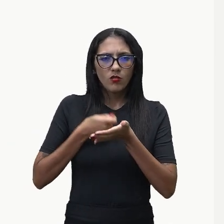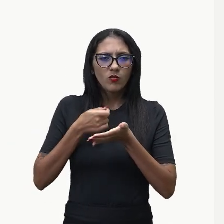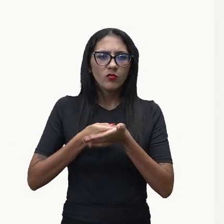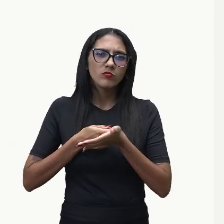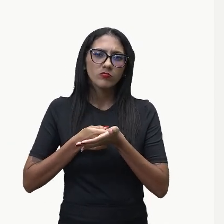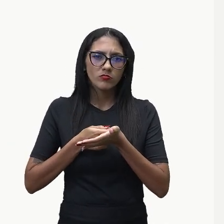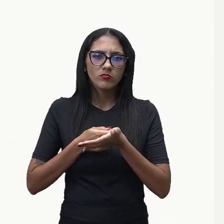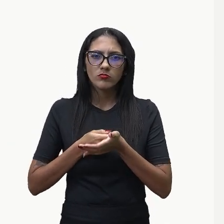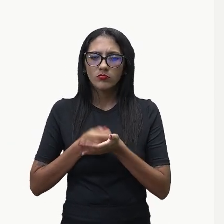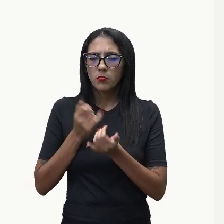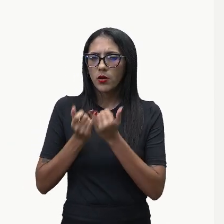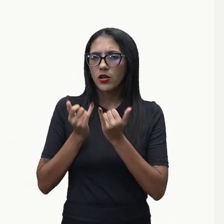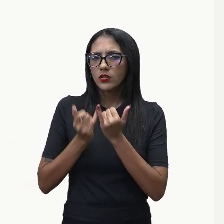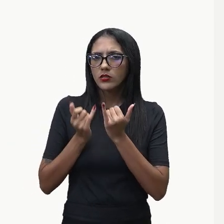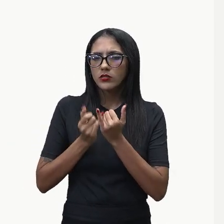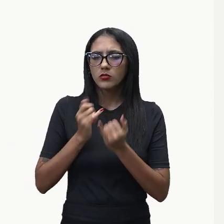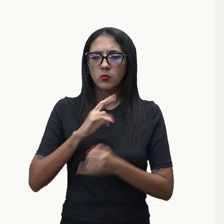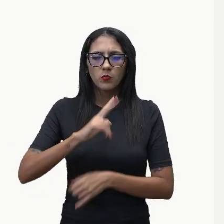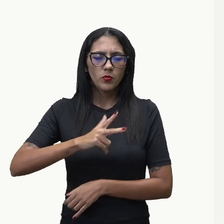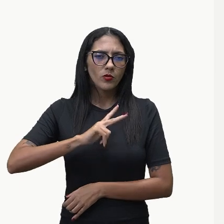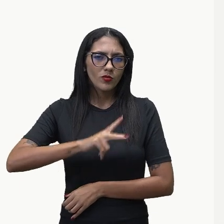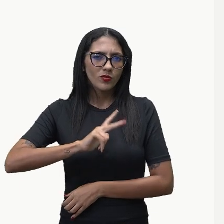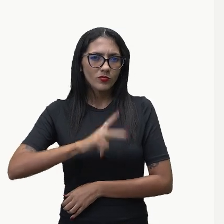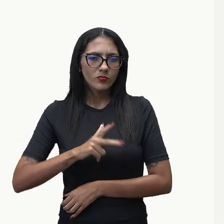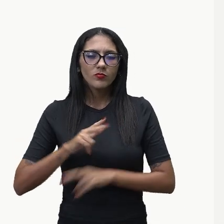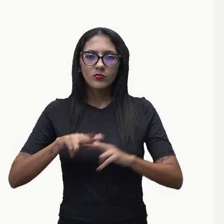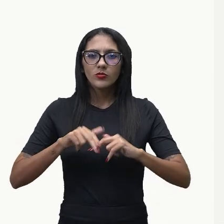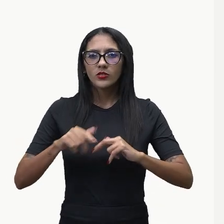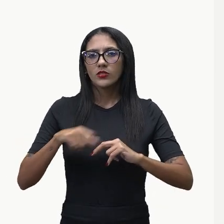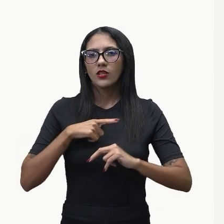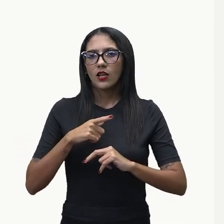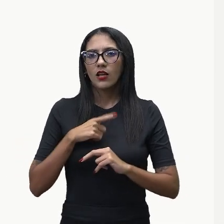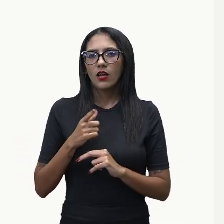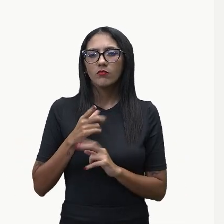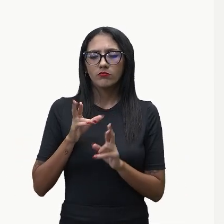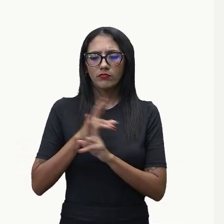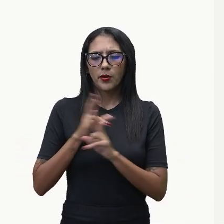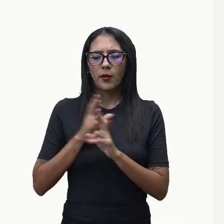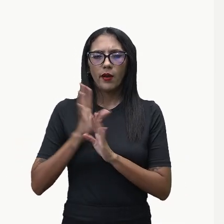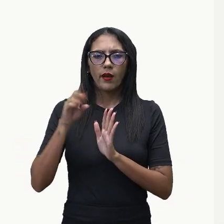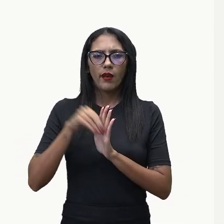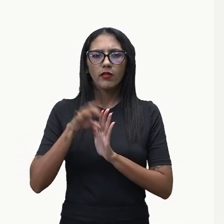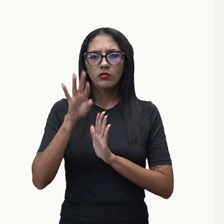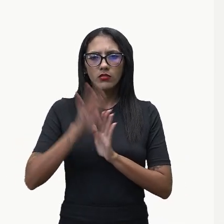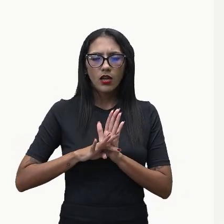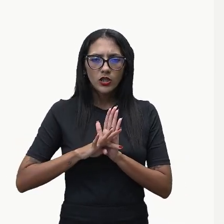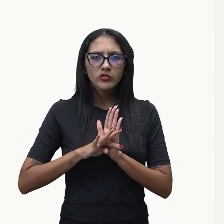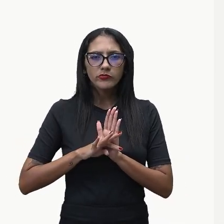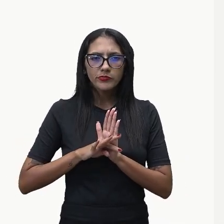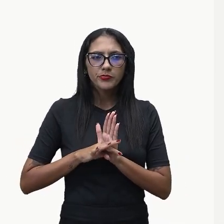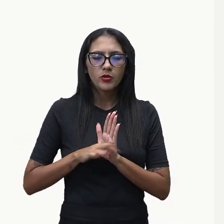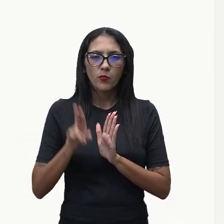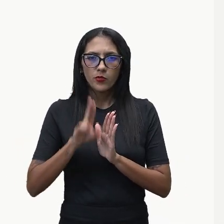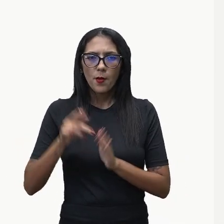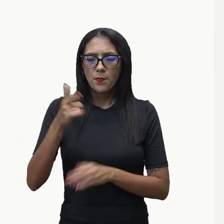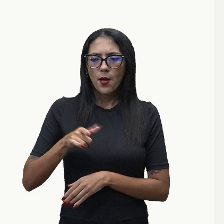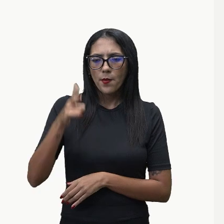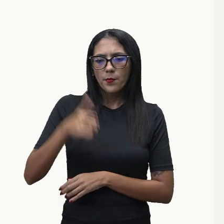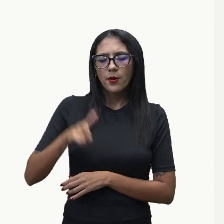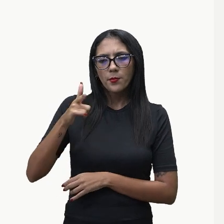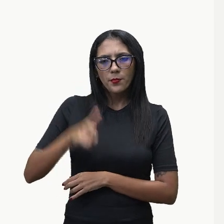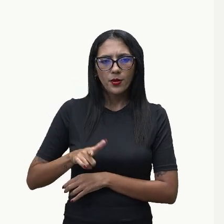os portugueses. Então temos essa relação dentro do texto, o pleonasmo presente trazendo repetição